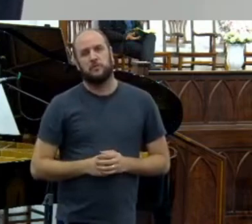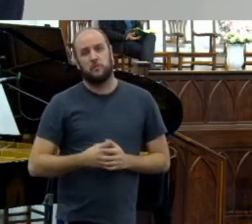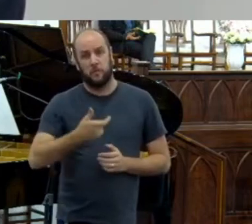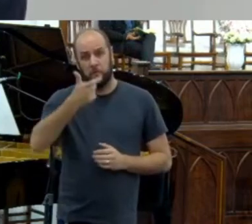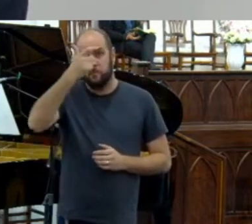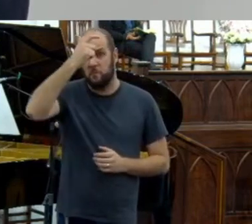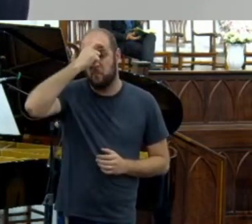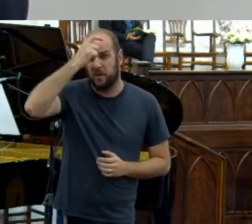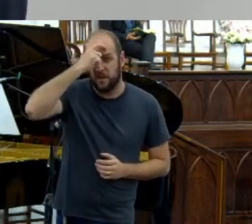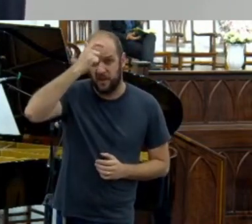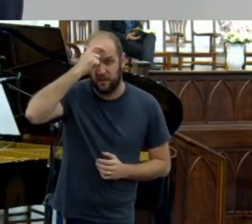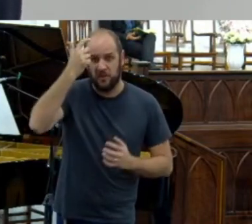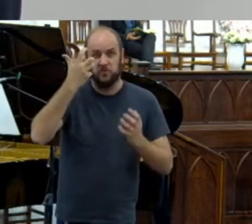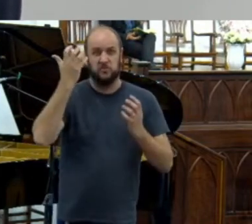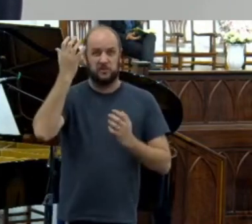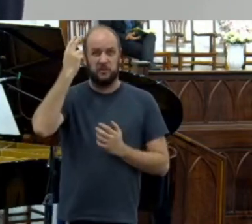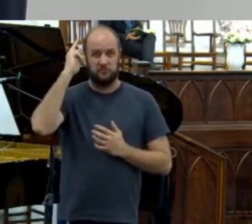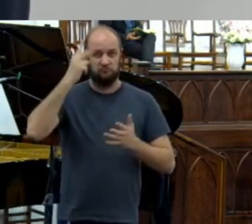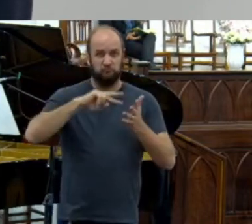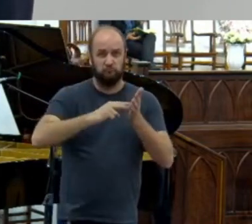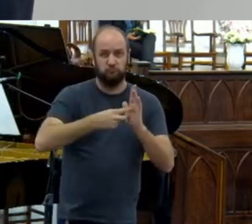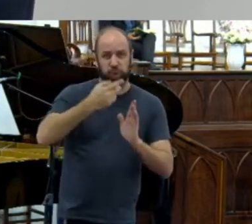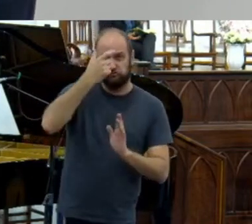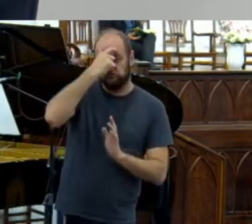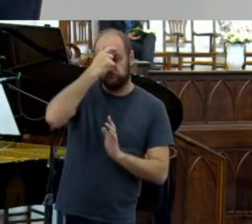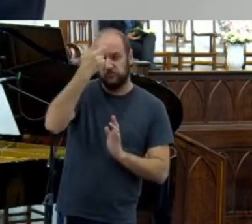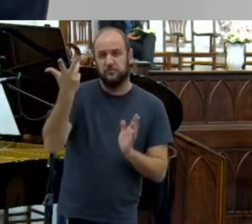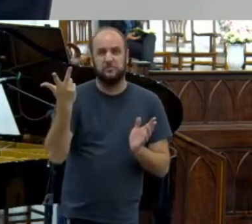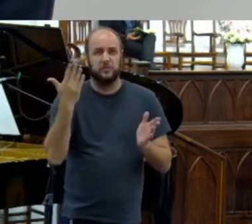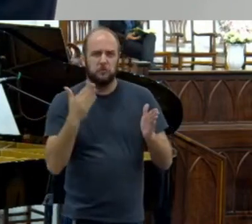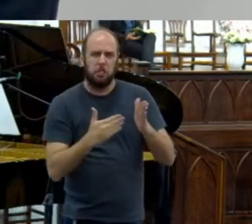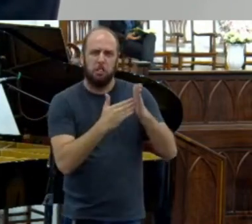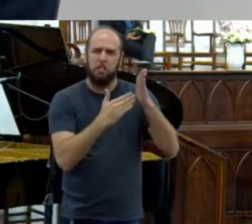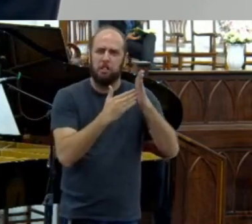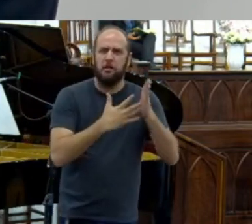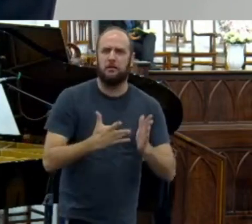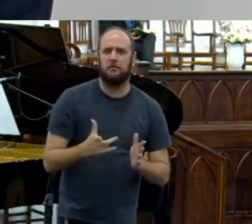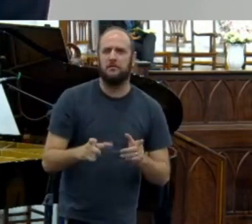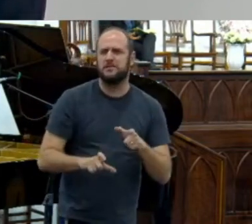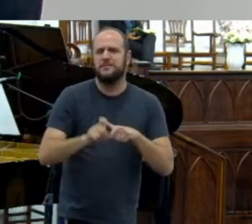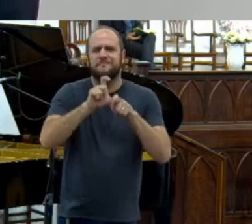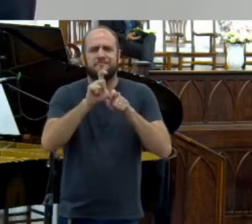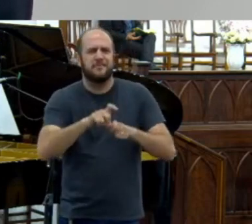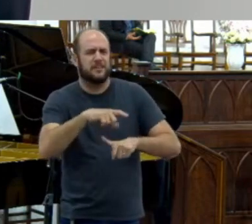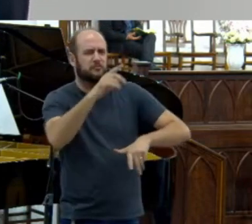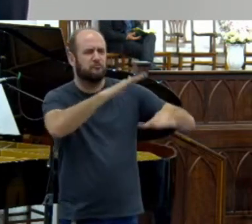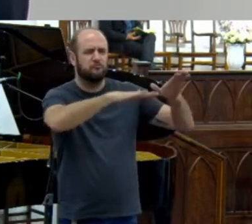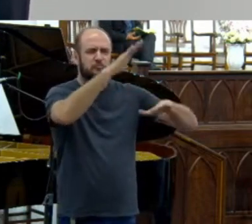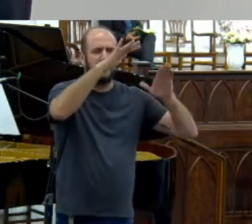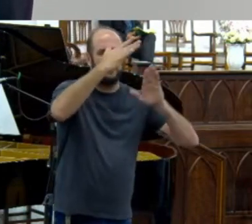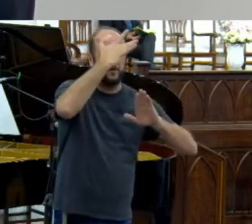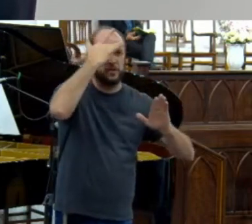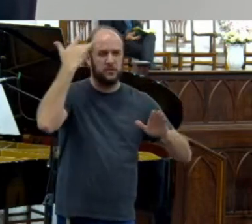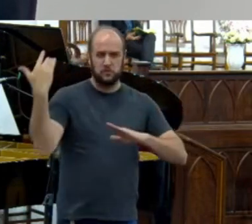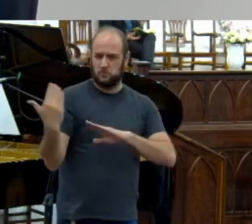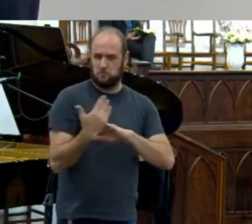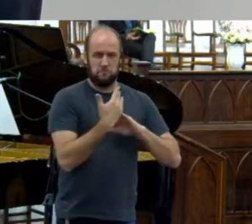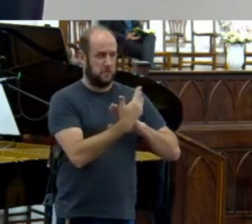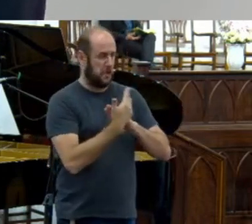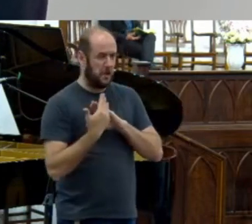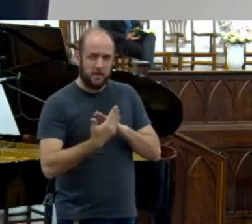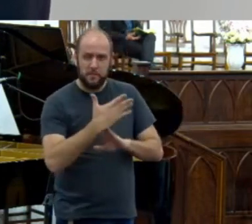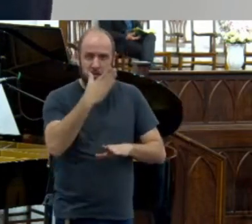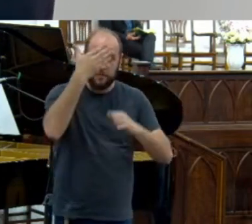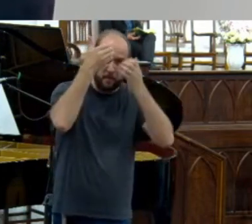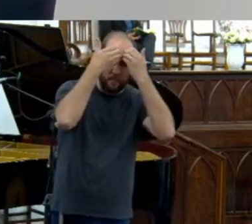faculdades cognitivas são muito limitadas. Tu dependes de todos que estão ao teu redor para o